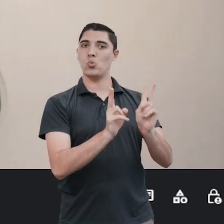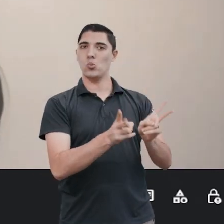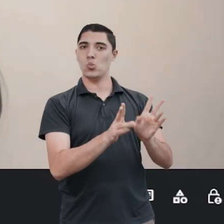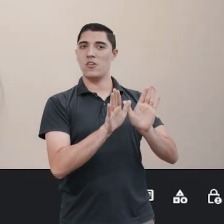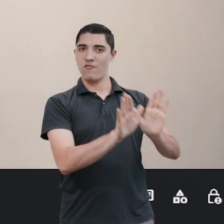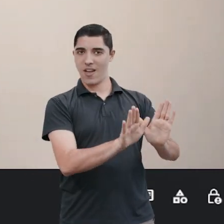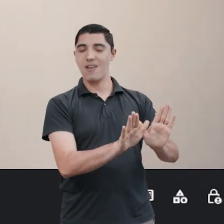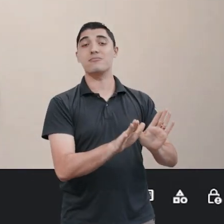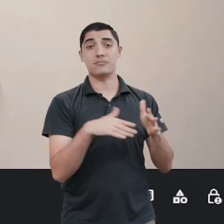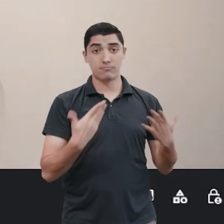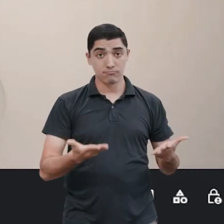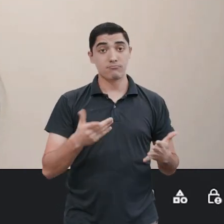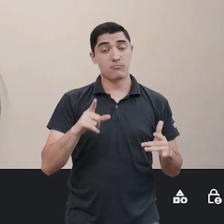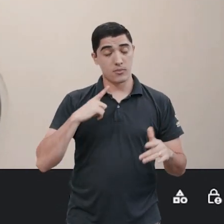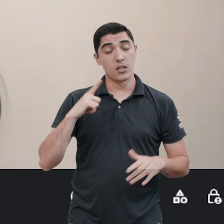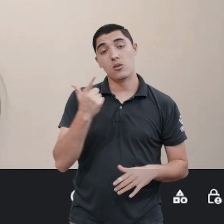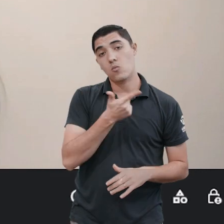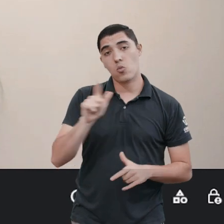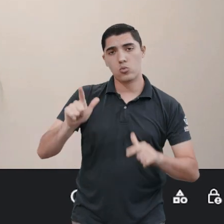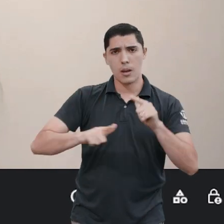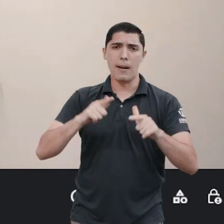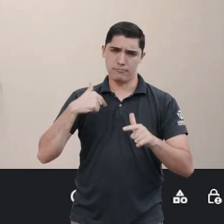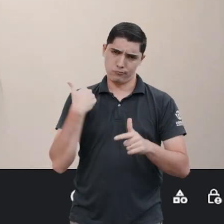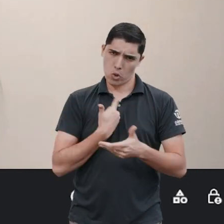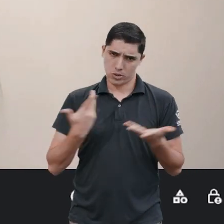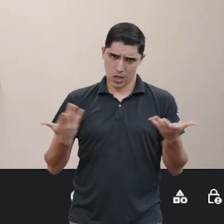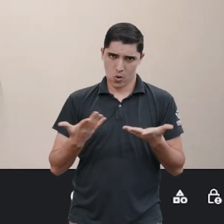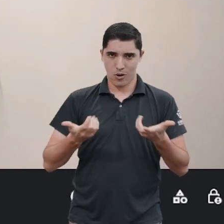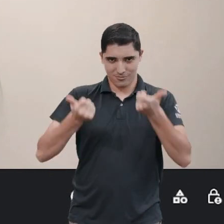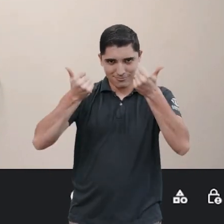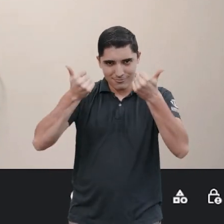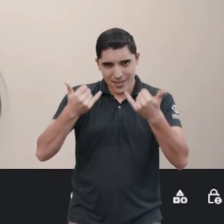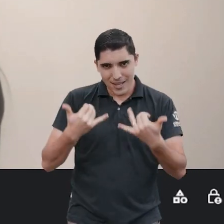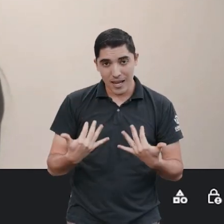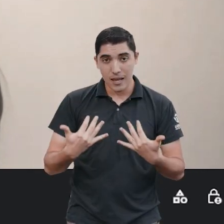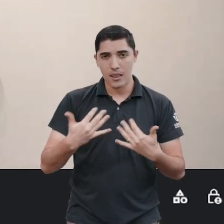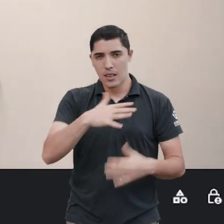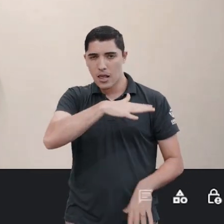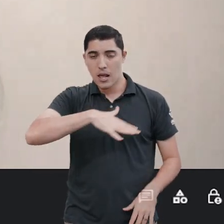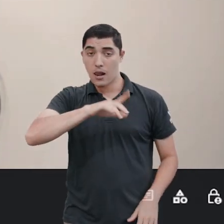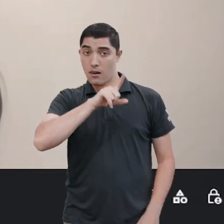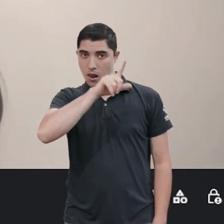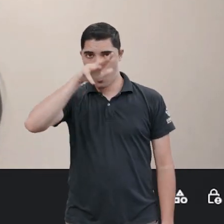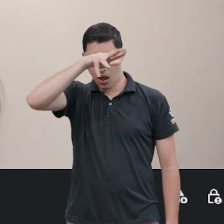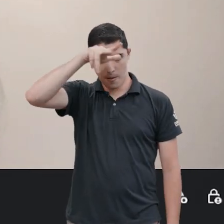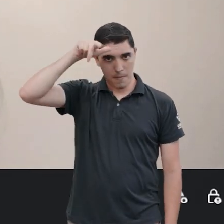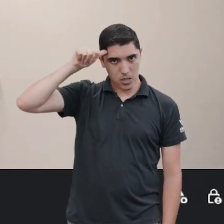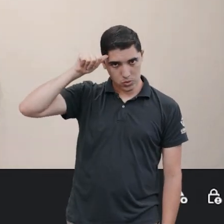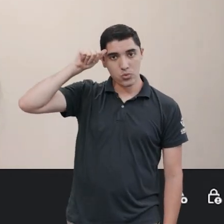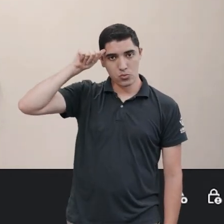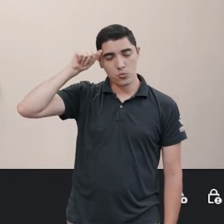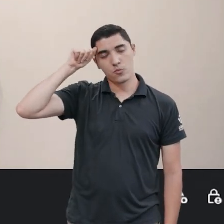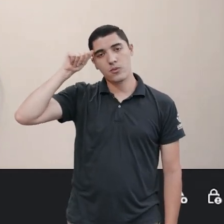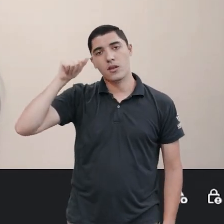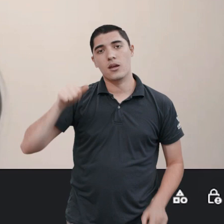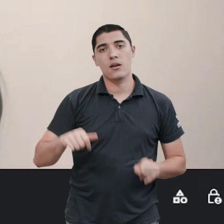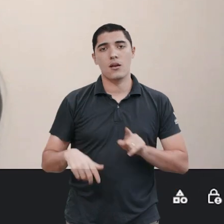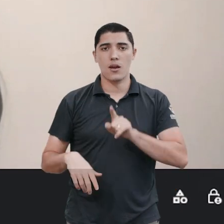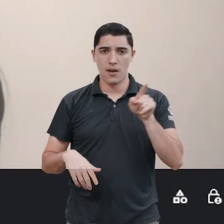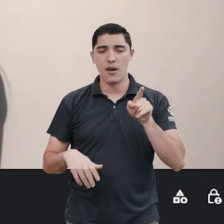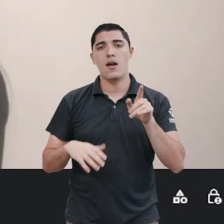regiões. Houve um trabalho, a gente está falando tudo isso, Daniela, lá na região da Amazônia, né, da